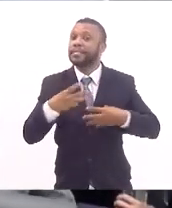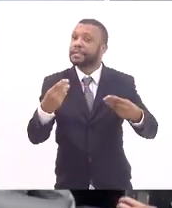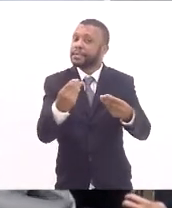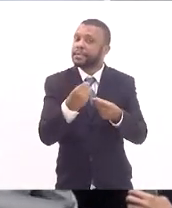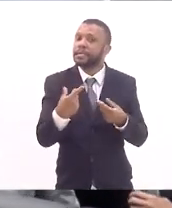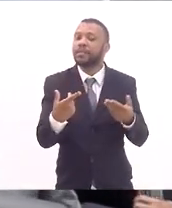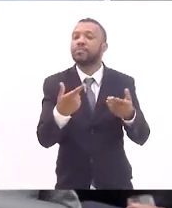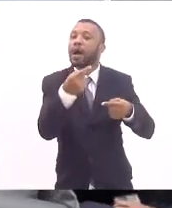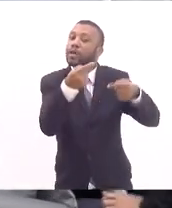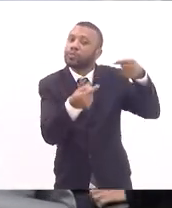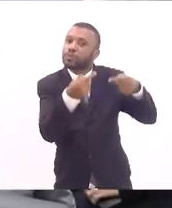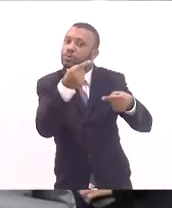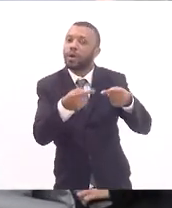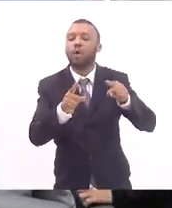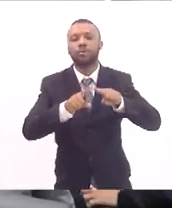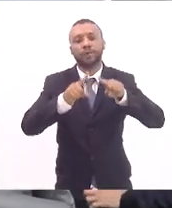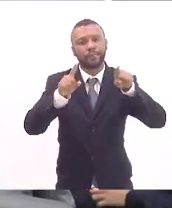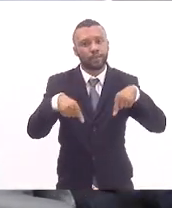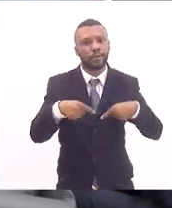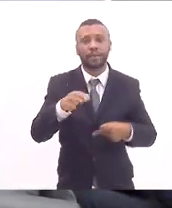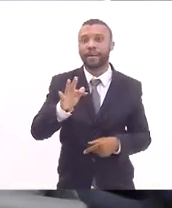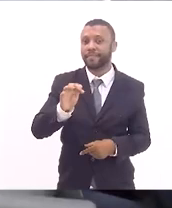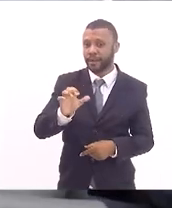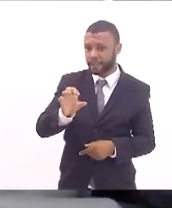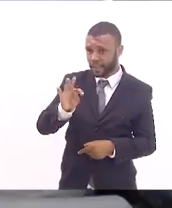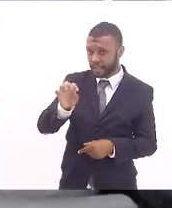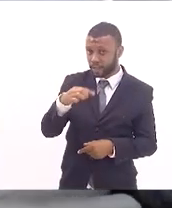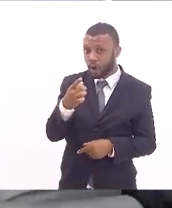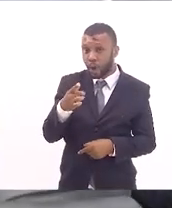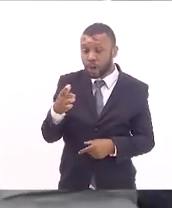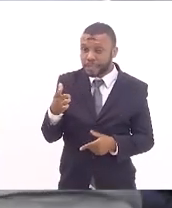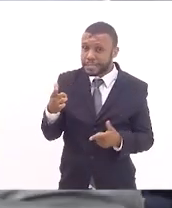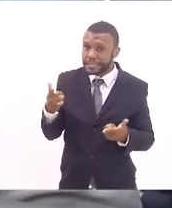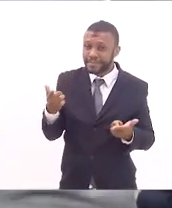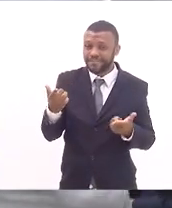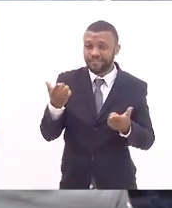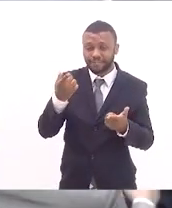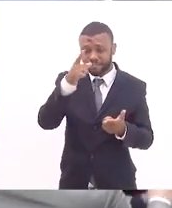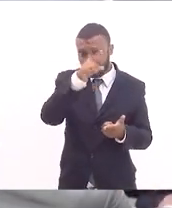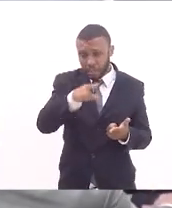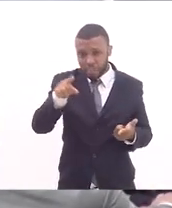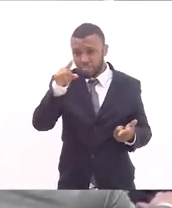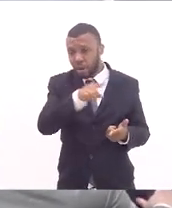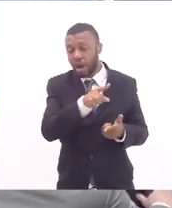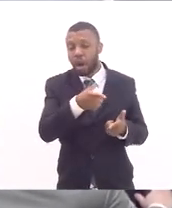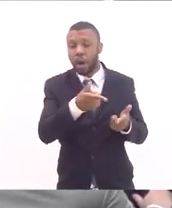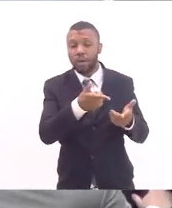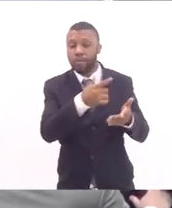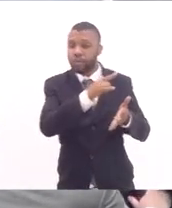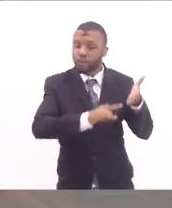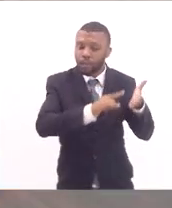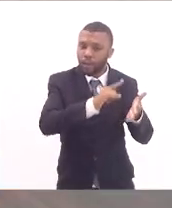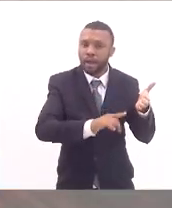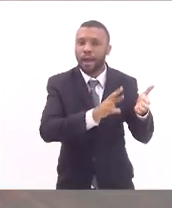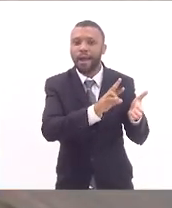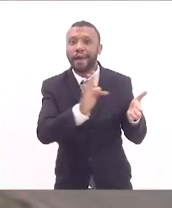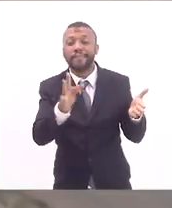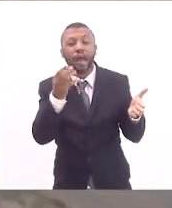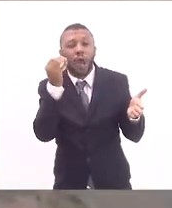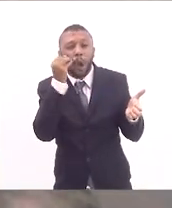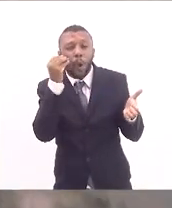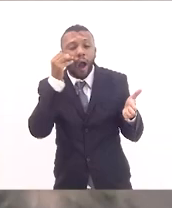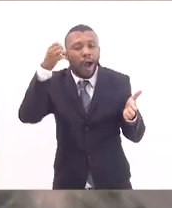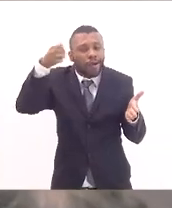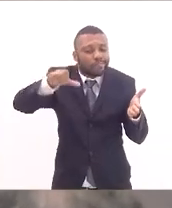para que a gente superasse superasse o regime de recuperação fiscal e conferir se o auxílio-alimentação